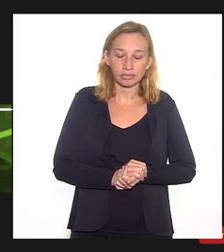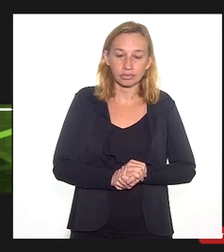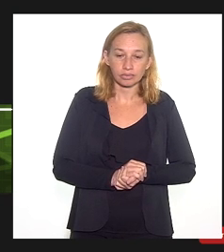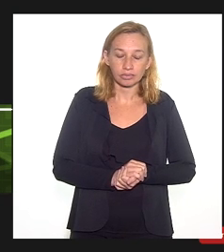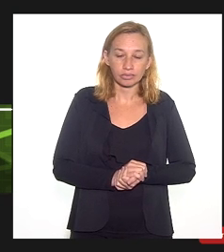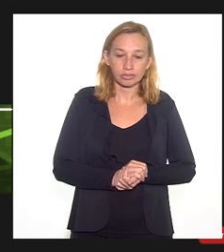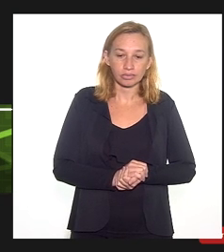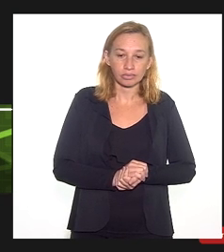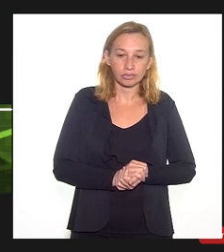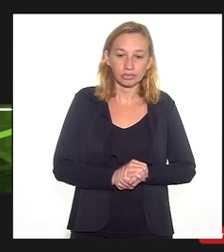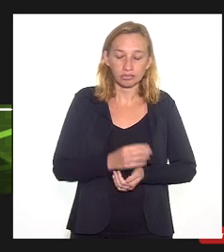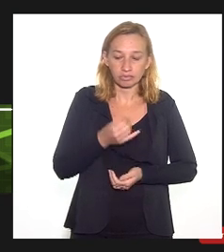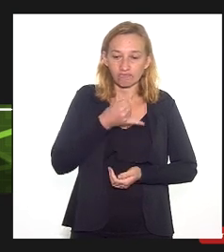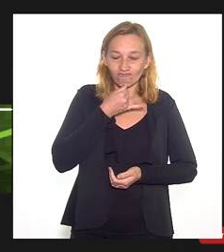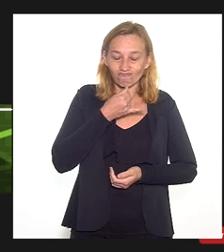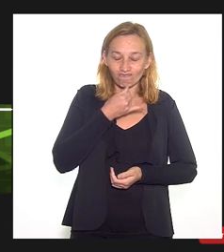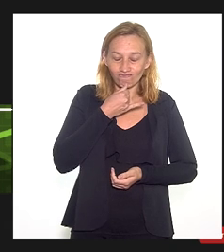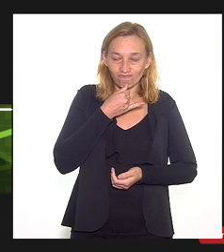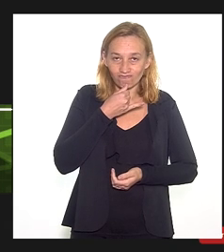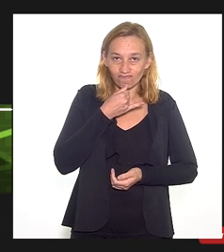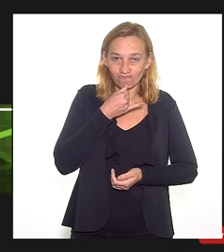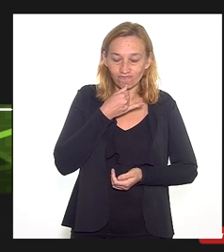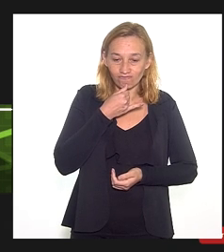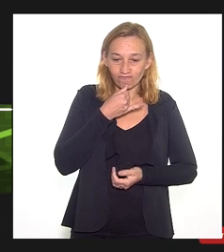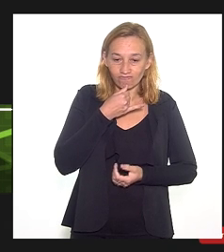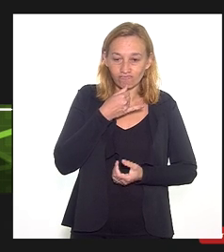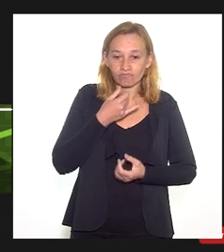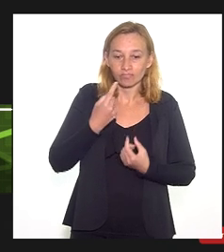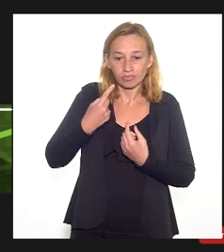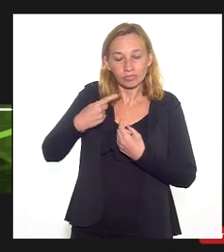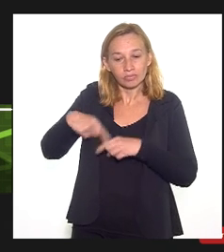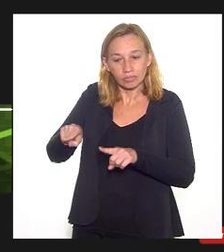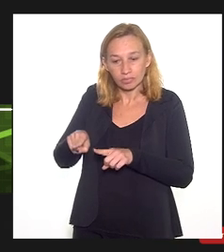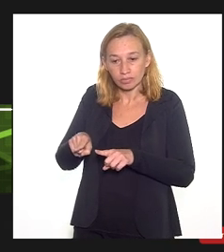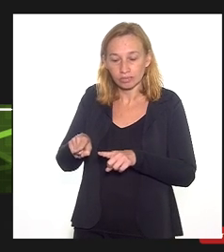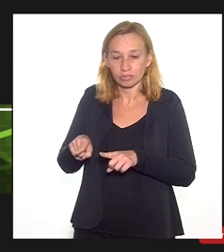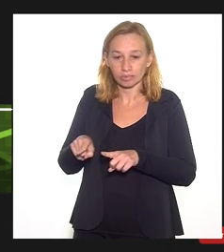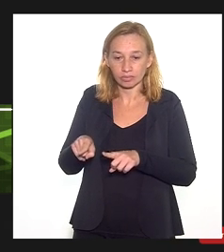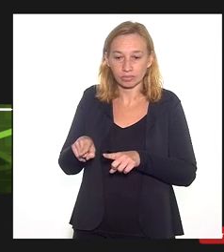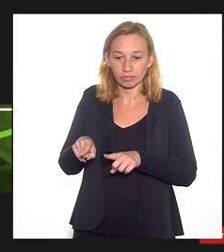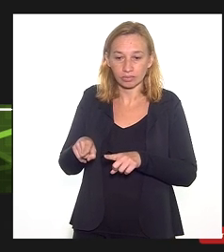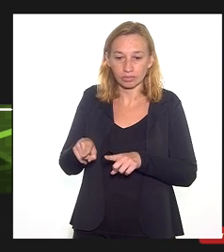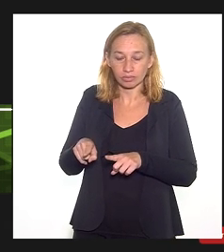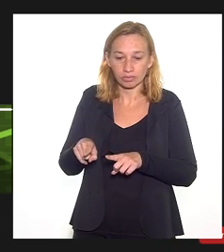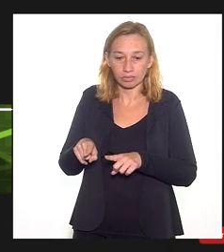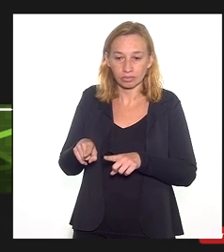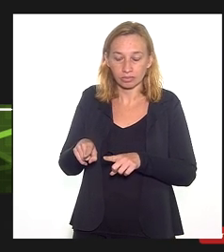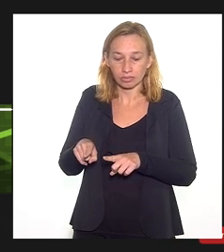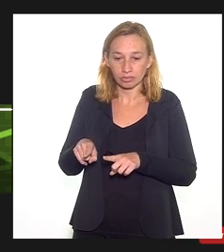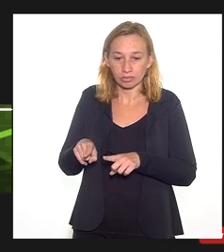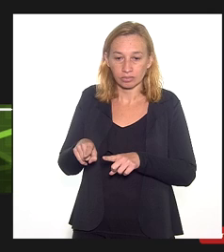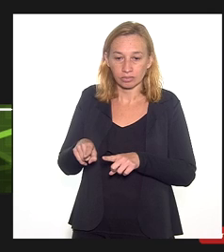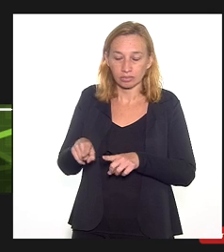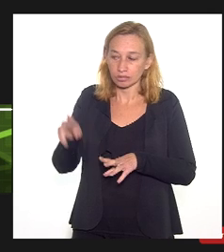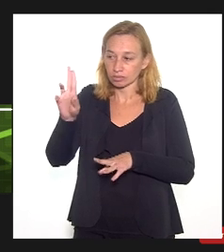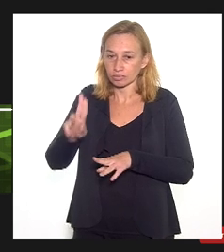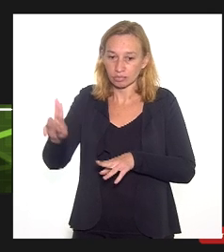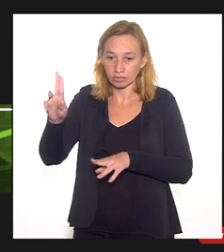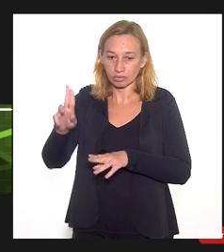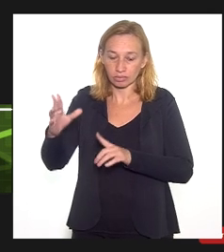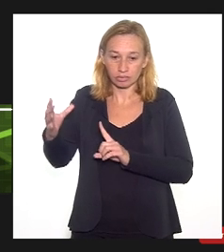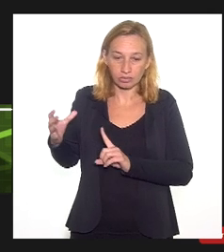total repúdio ao ataque realizado por um deputado de alinhamento fascista